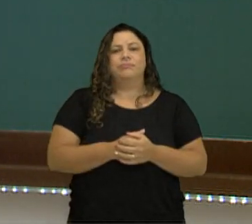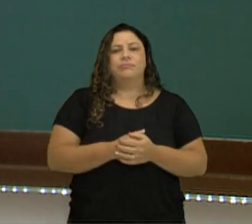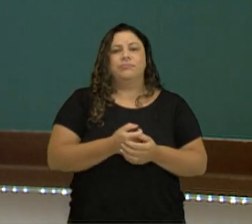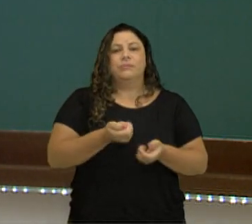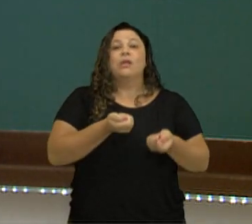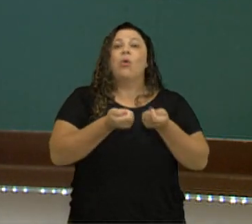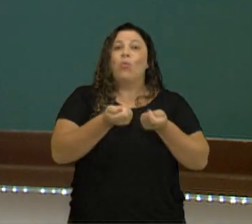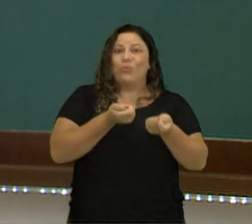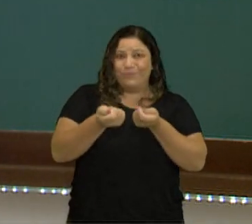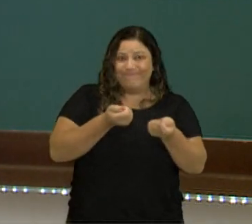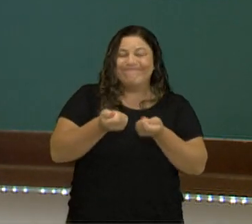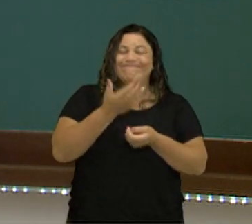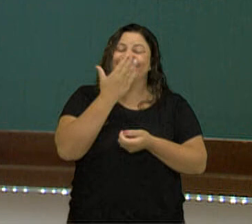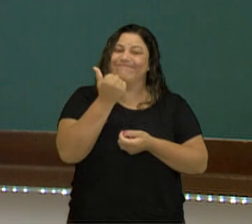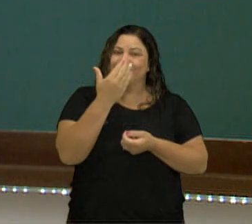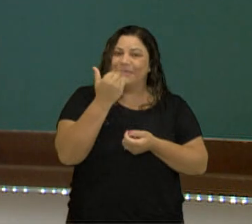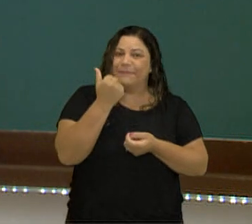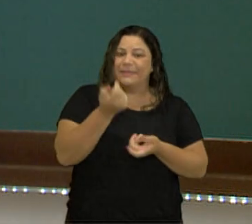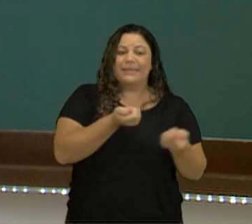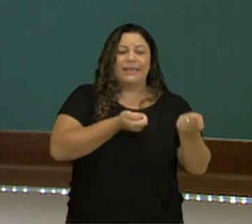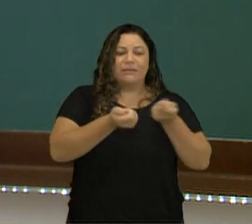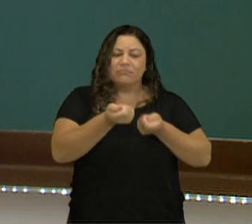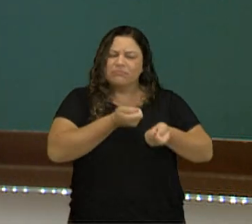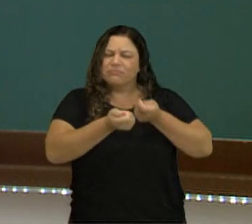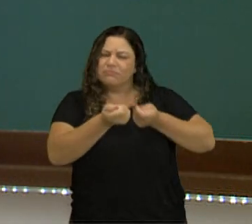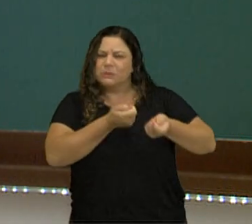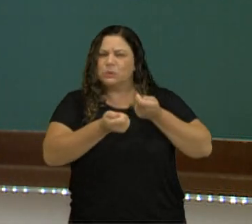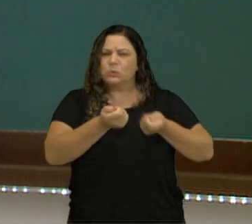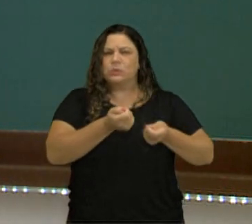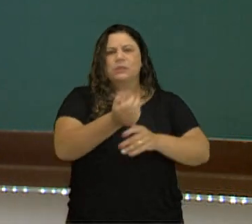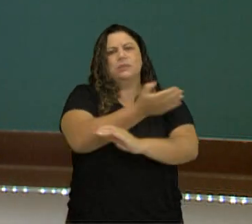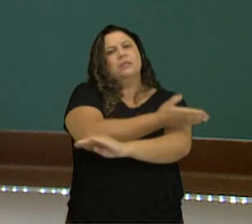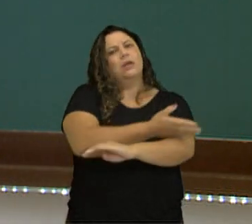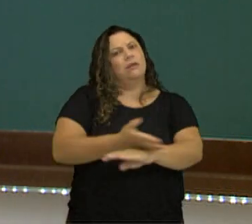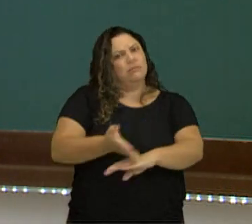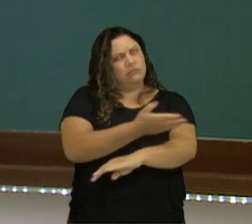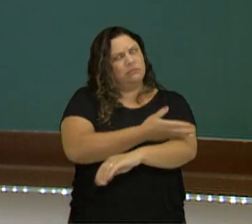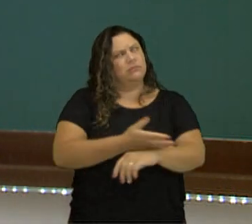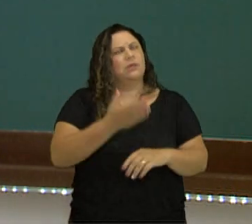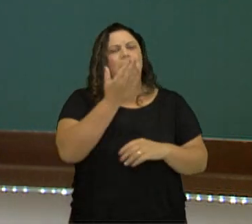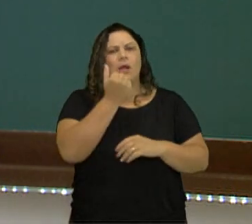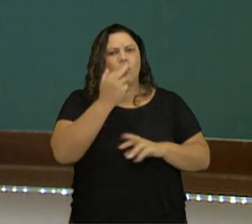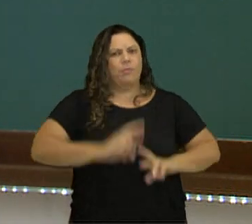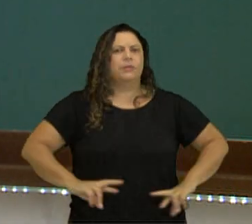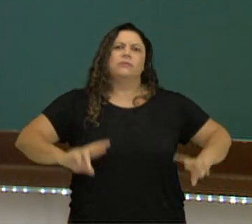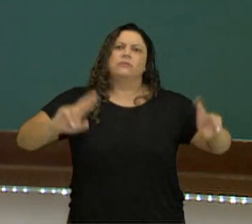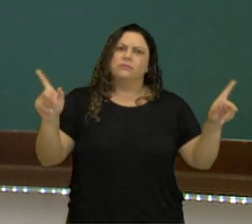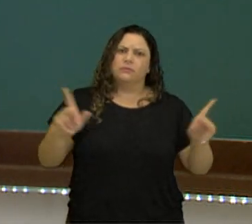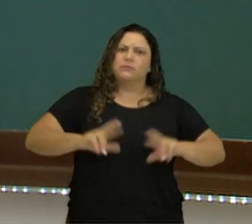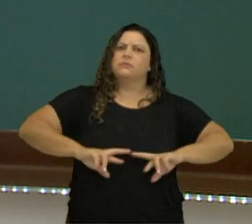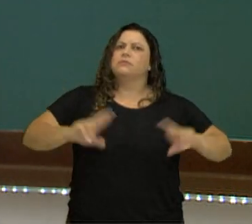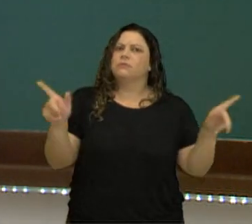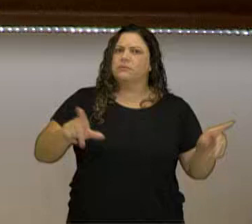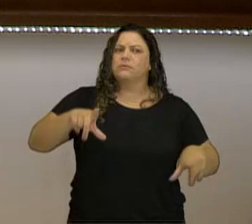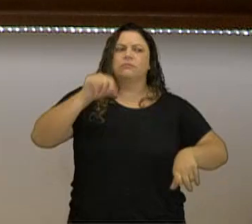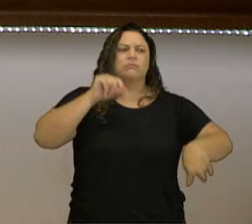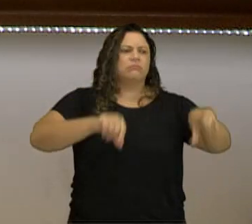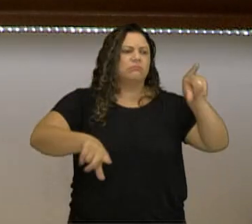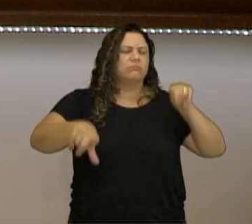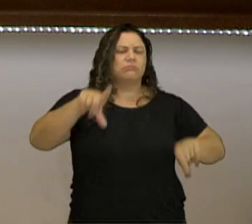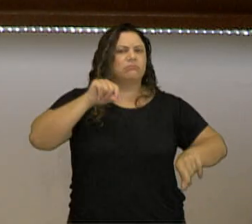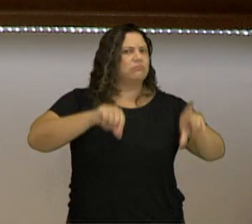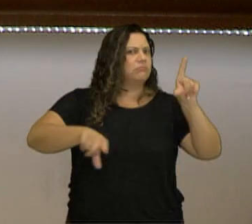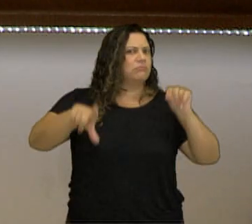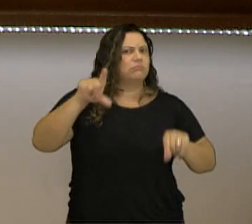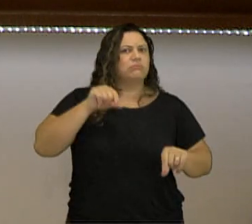reeducação alimentar. Ou seja, você tem que se acostumar a comer diferente. Você tem que escolher a sua